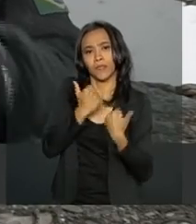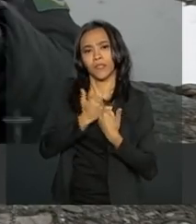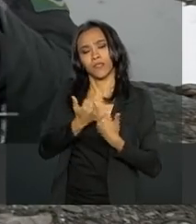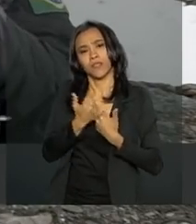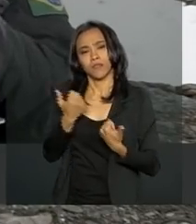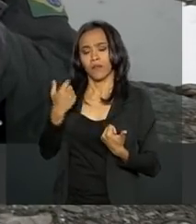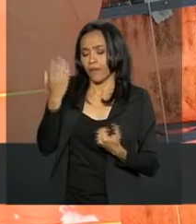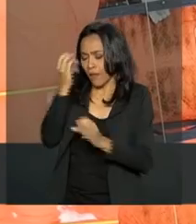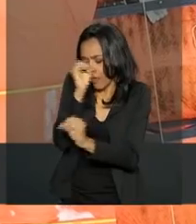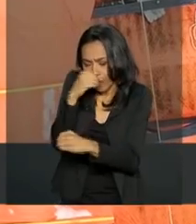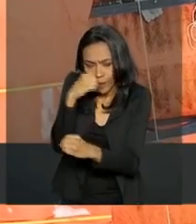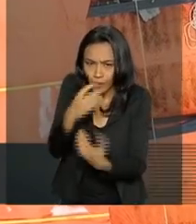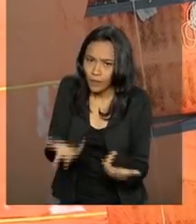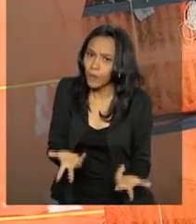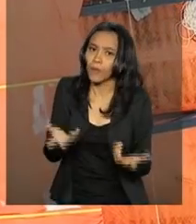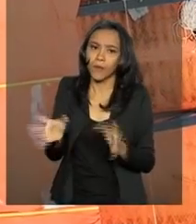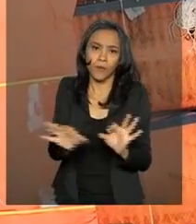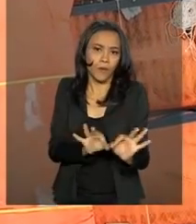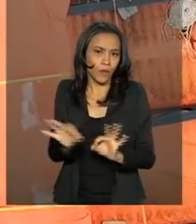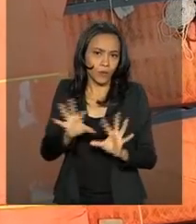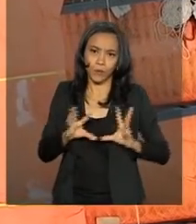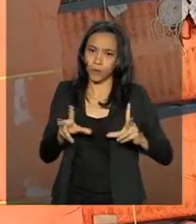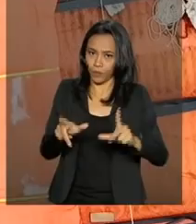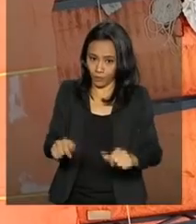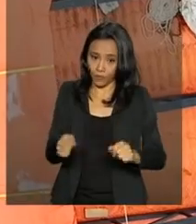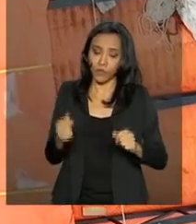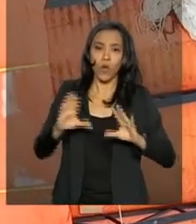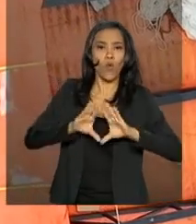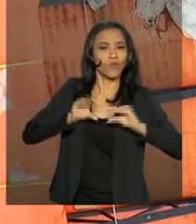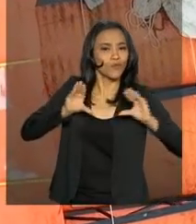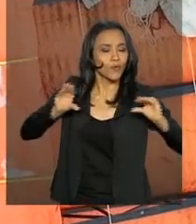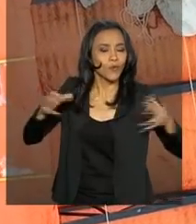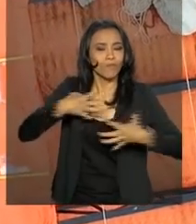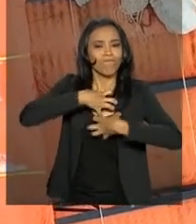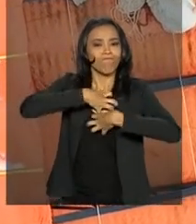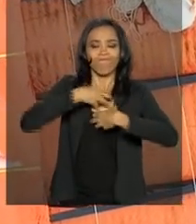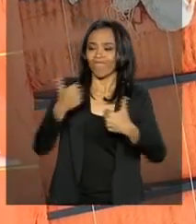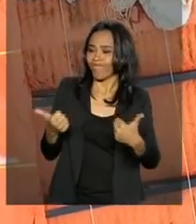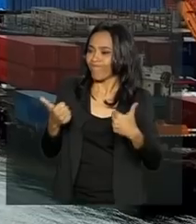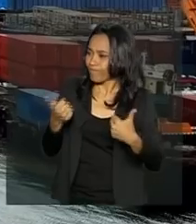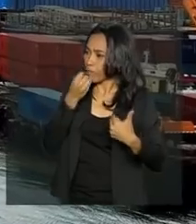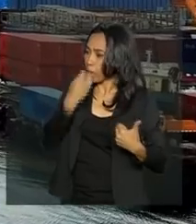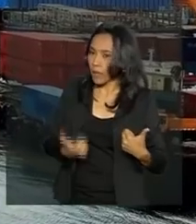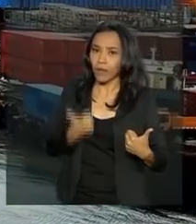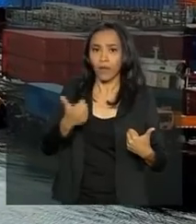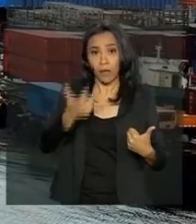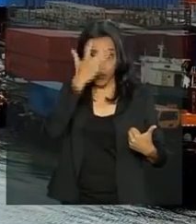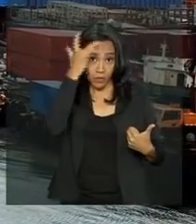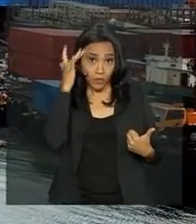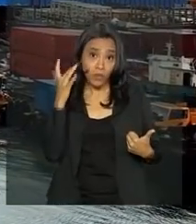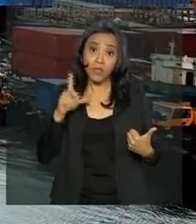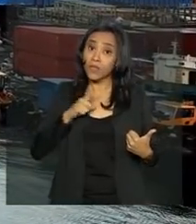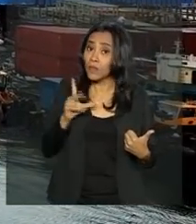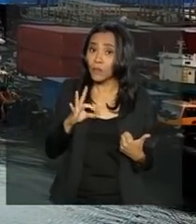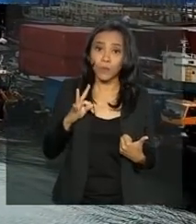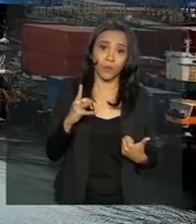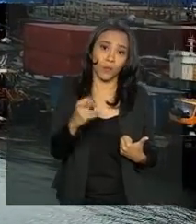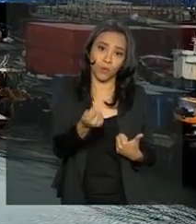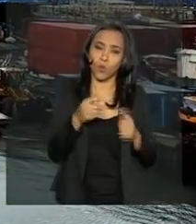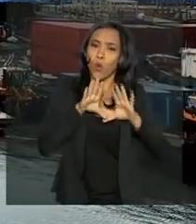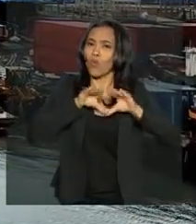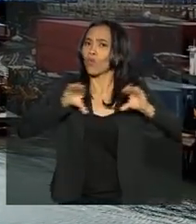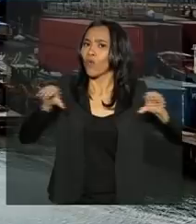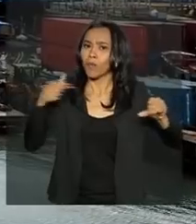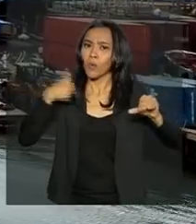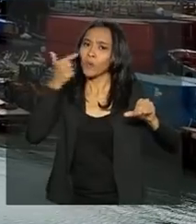desenvolver o laboratório equipado, tudo direitinho, com conforto, que as pessoas pudessem estar aqui, ter todo o conforto